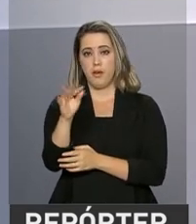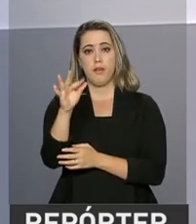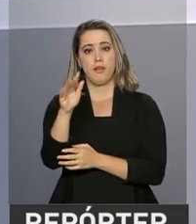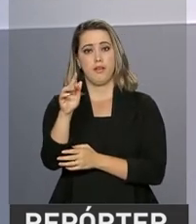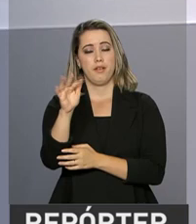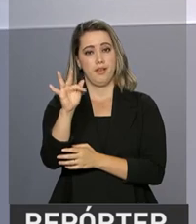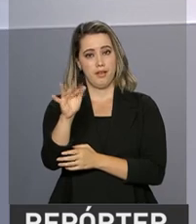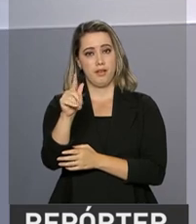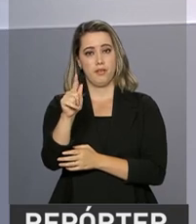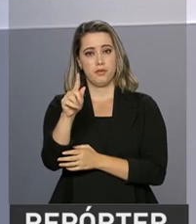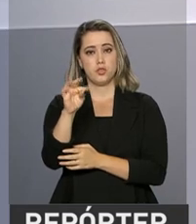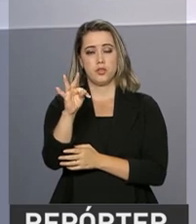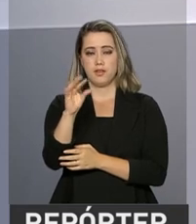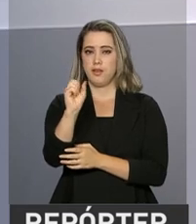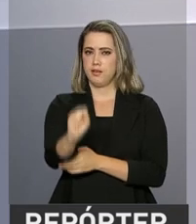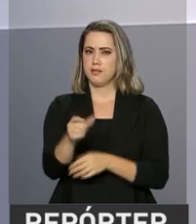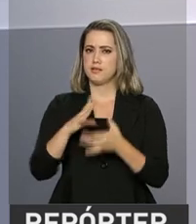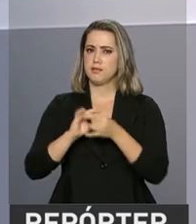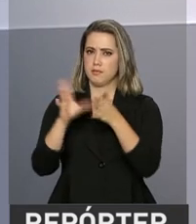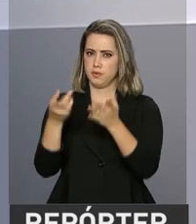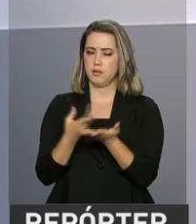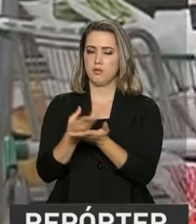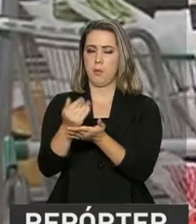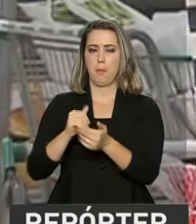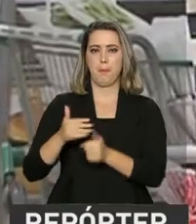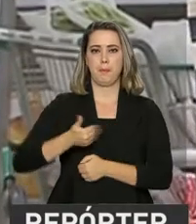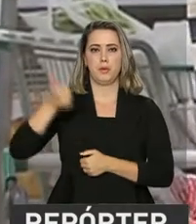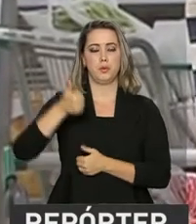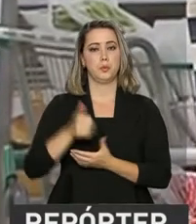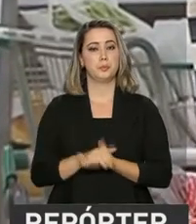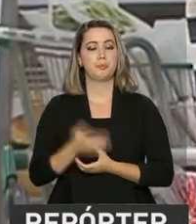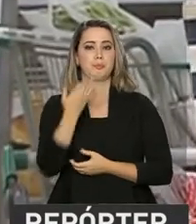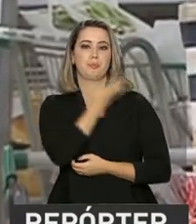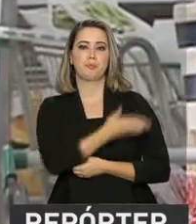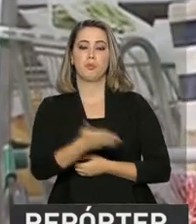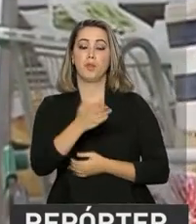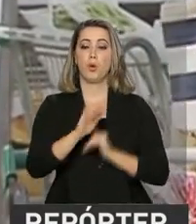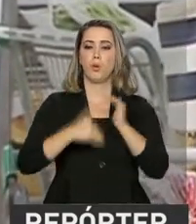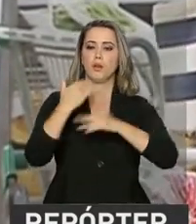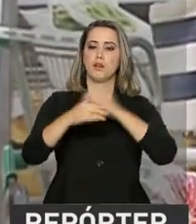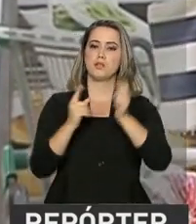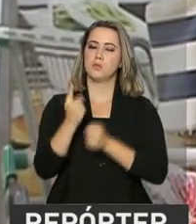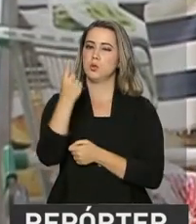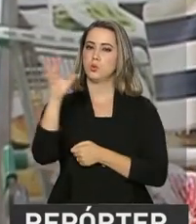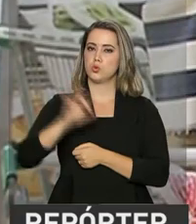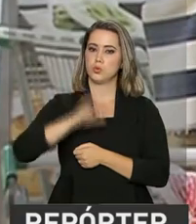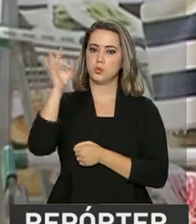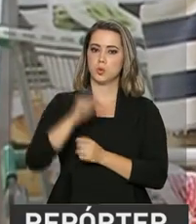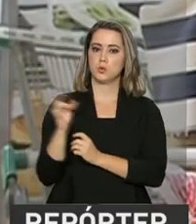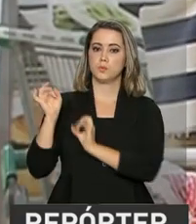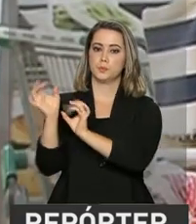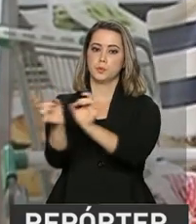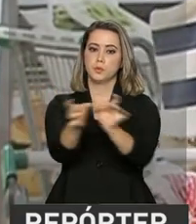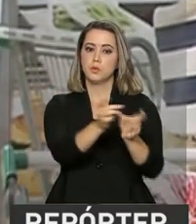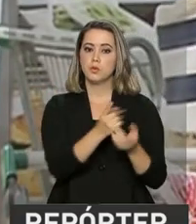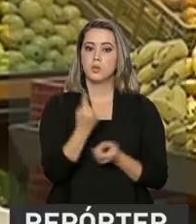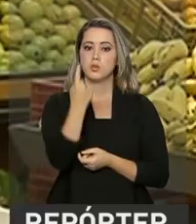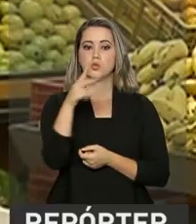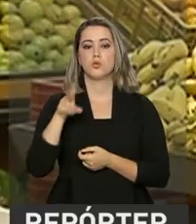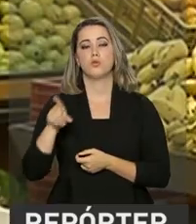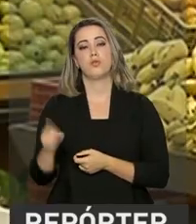foram fundamentais para garantir essa alta o crescimento de 1% nas vendas e de